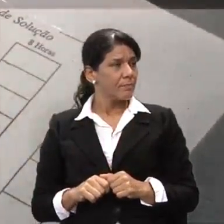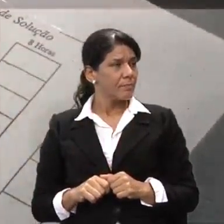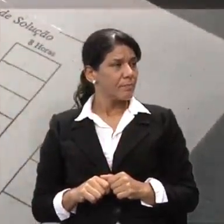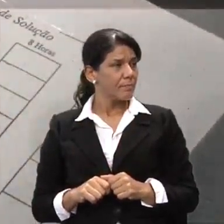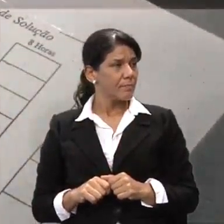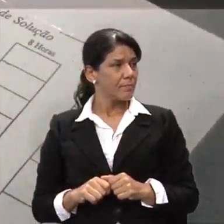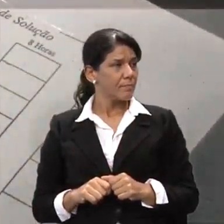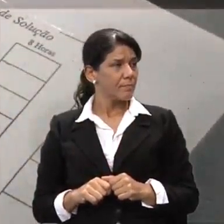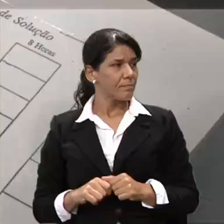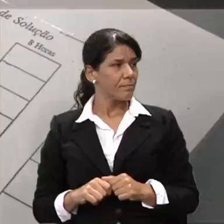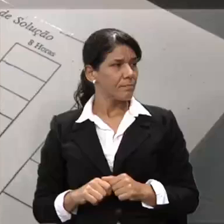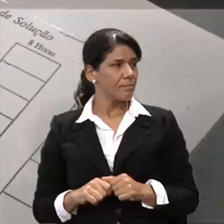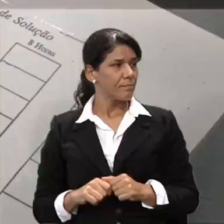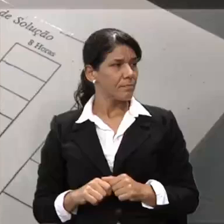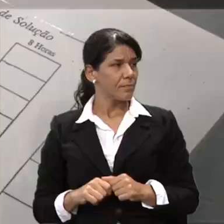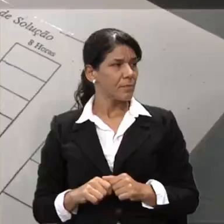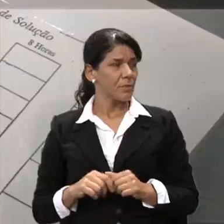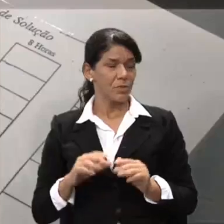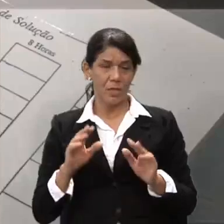essa régua